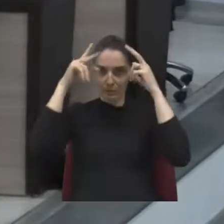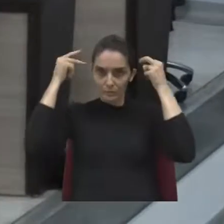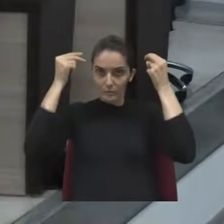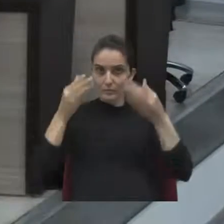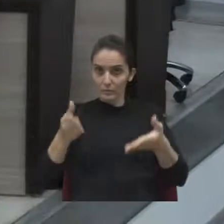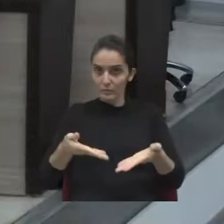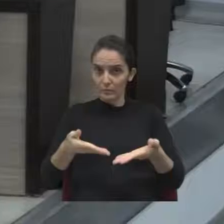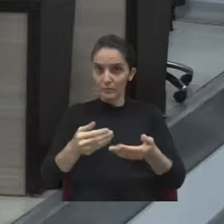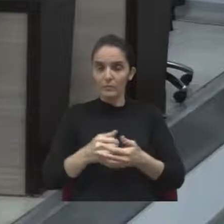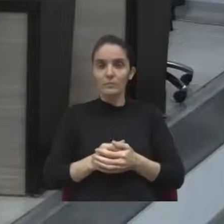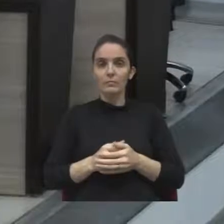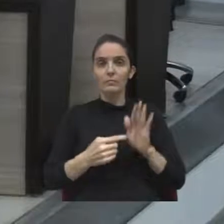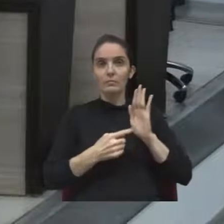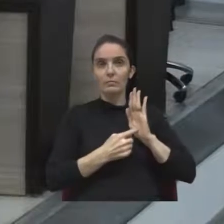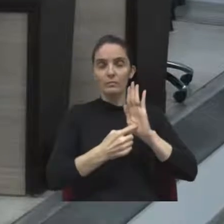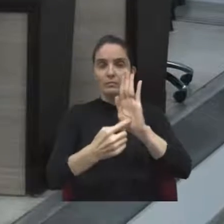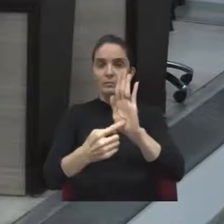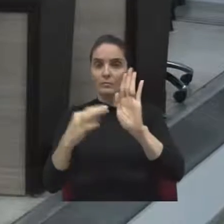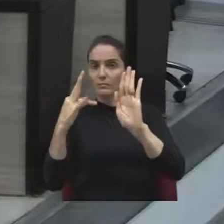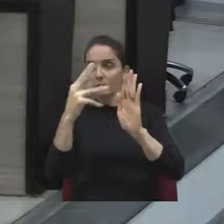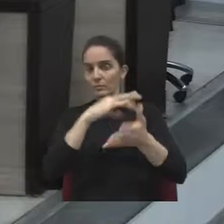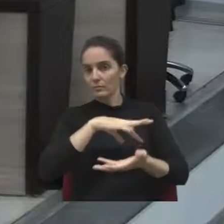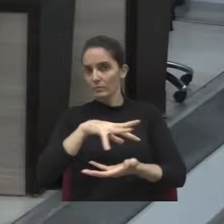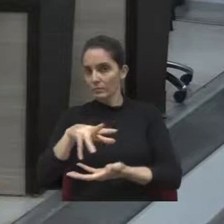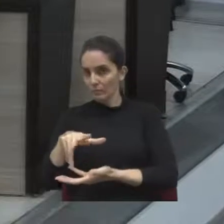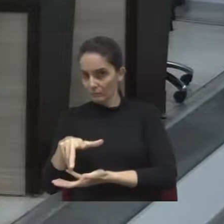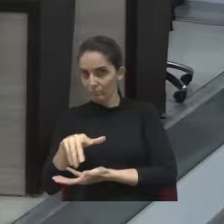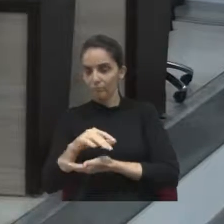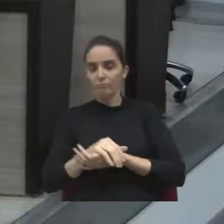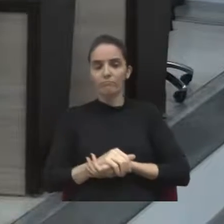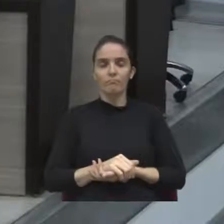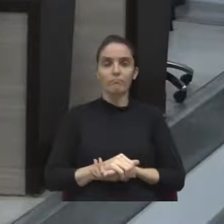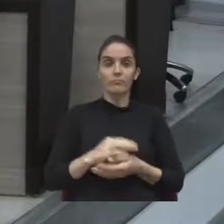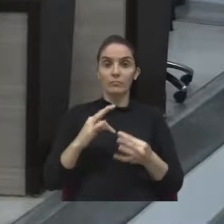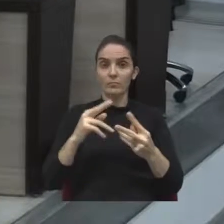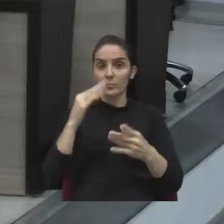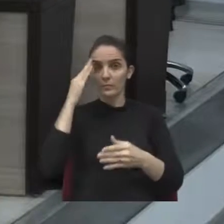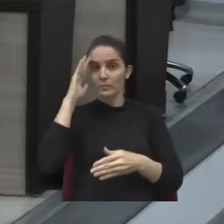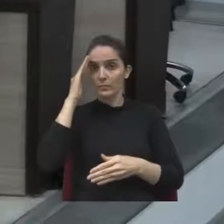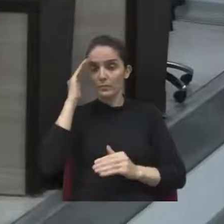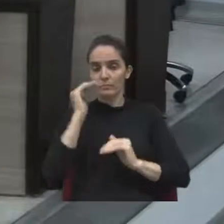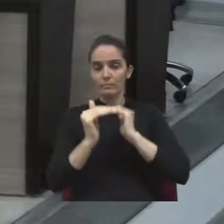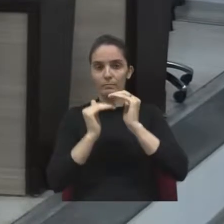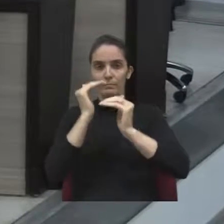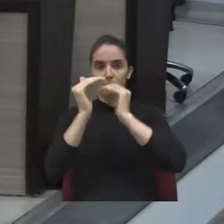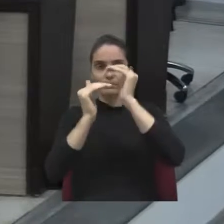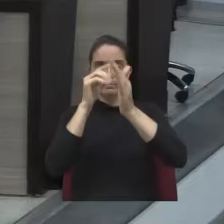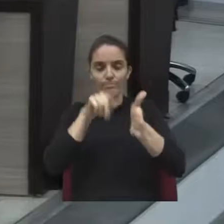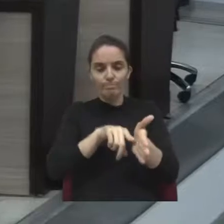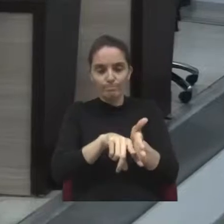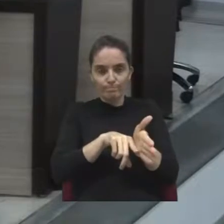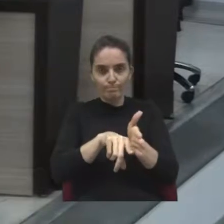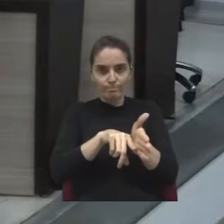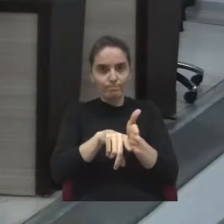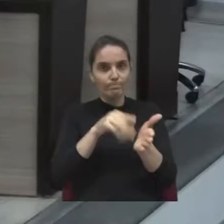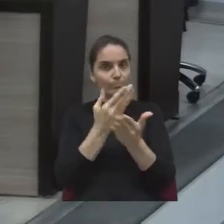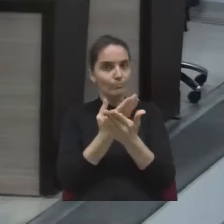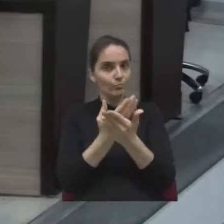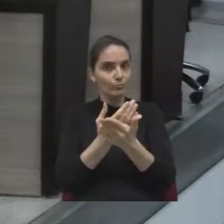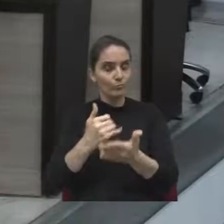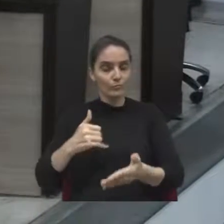para o mundo, para o processo e para o compreendimento e o desenvolvimento de estudos para o envelhecimento saudável.